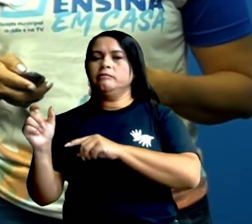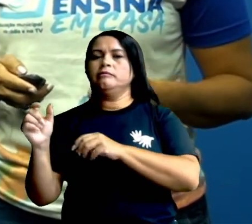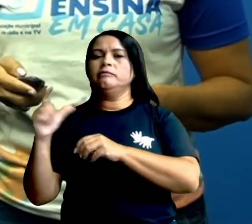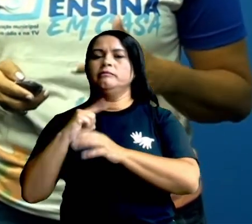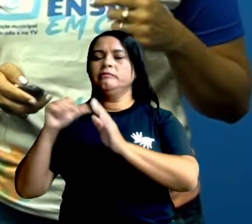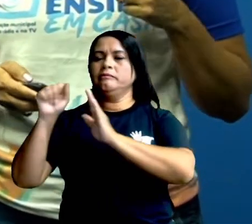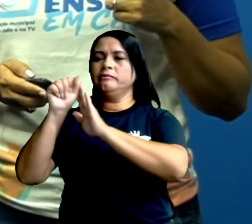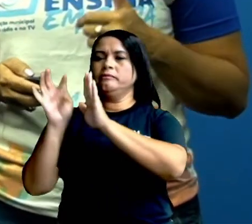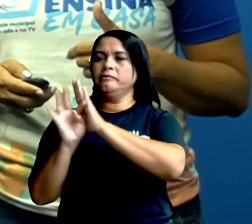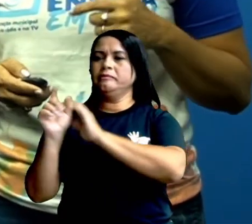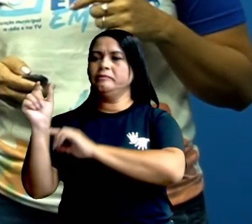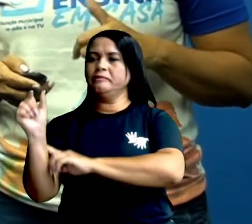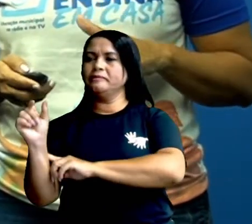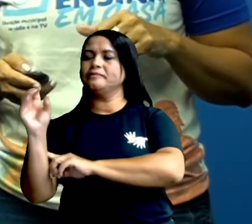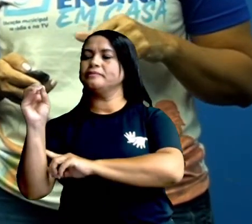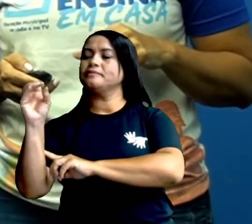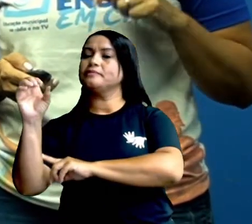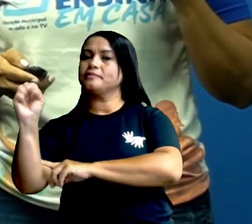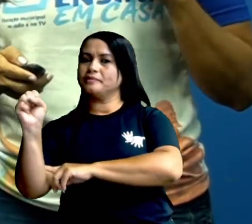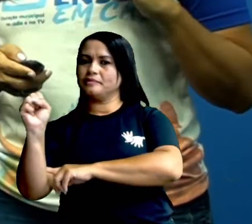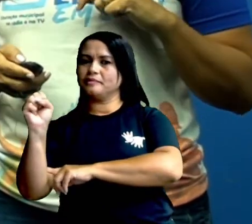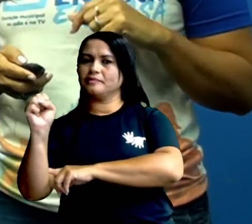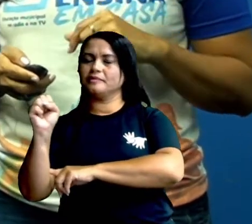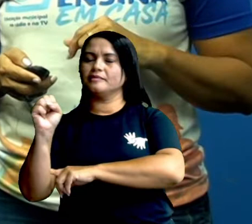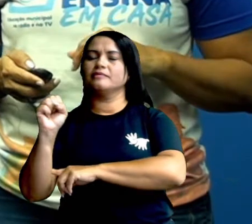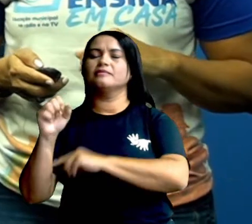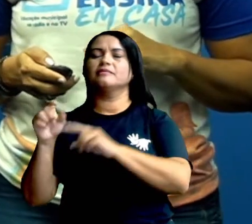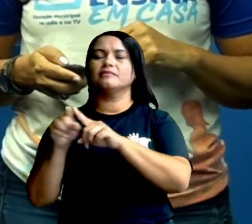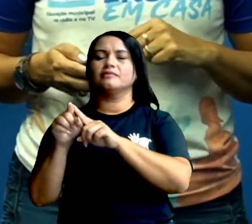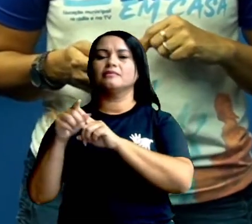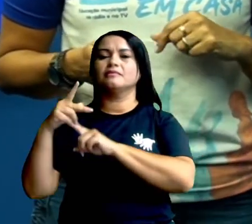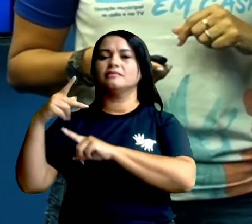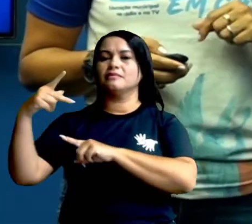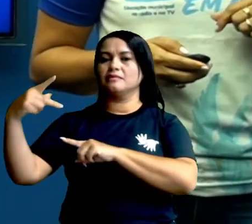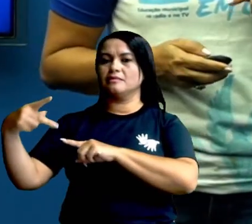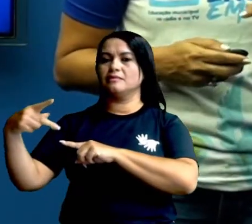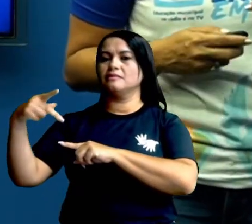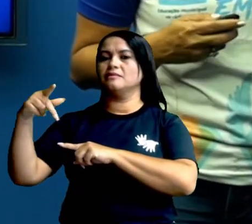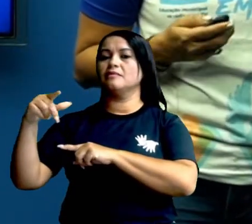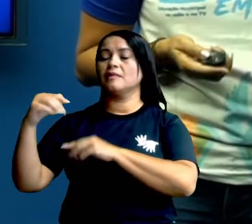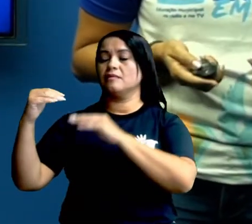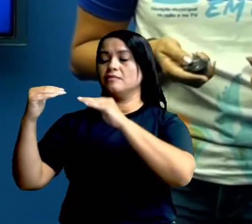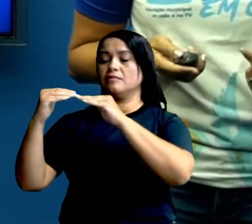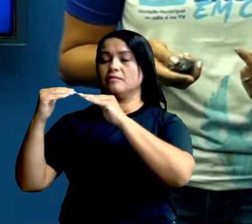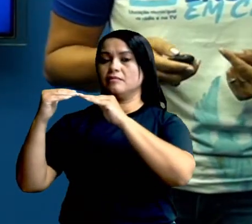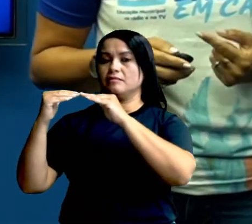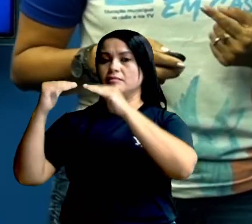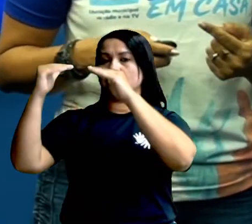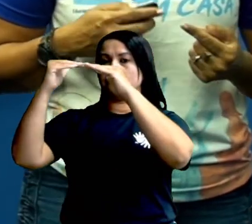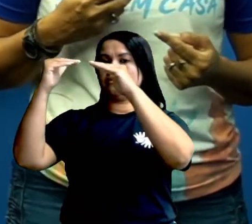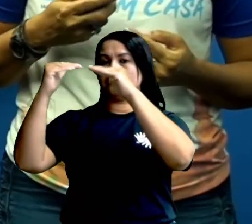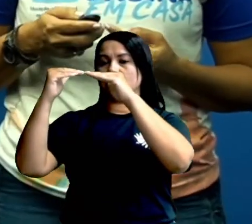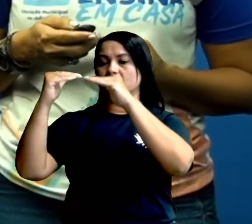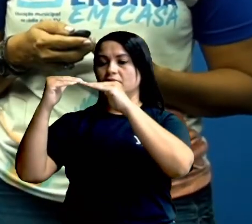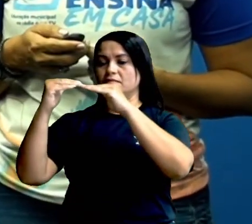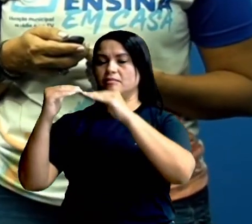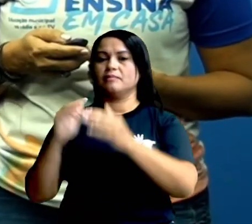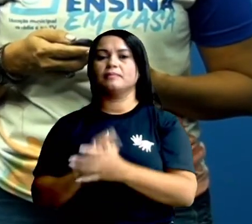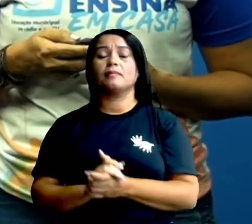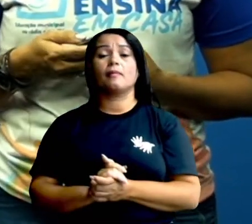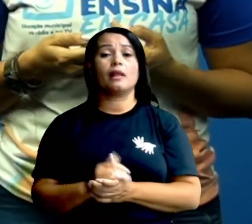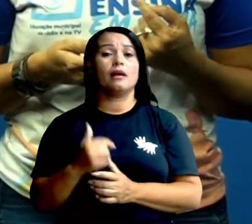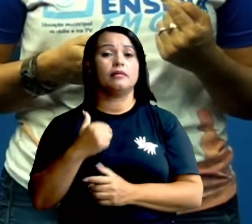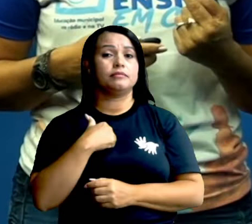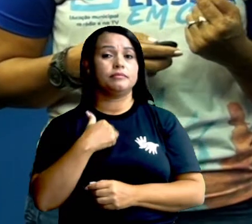que acompanha também tem que passar para o plural. Então, isso é concordância, quando há